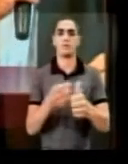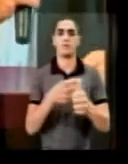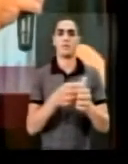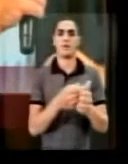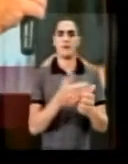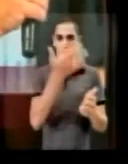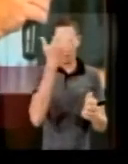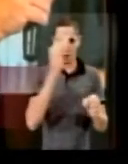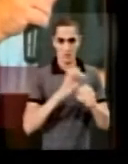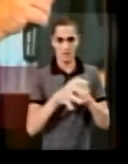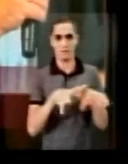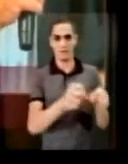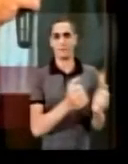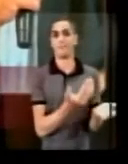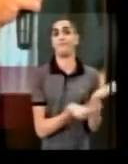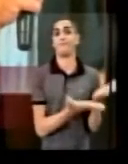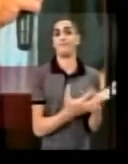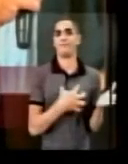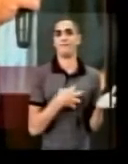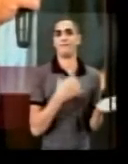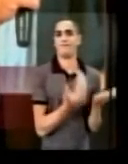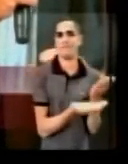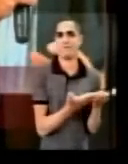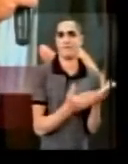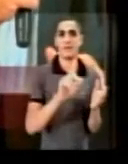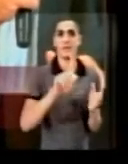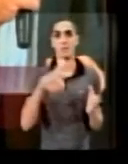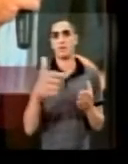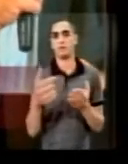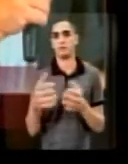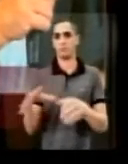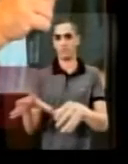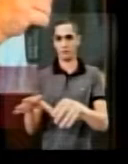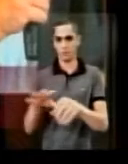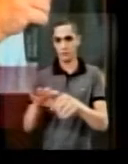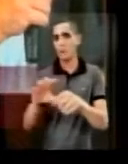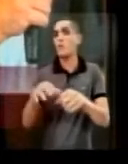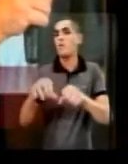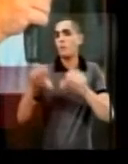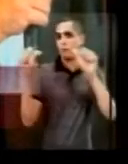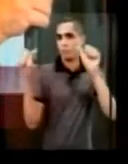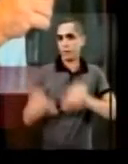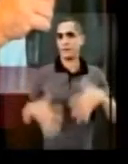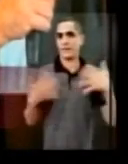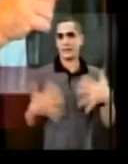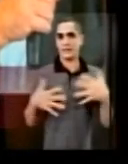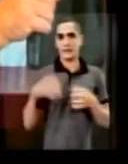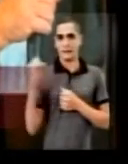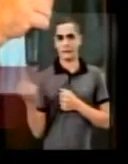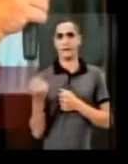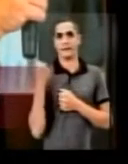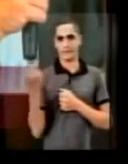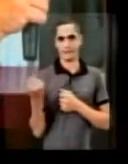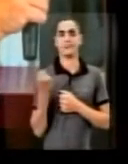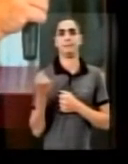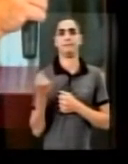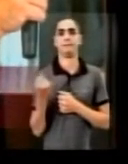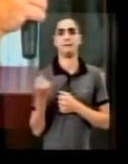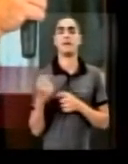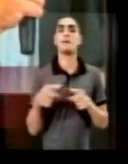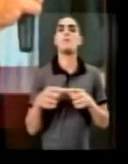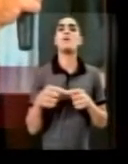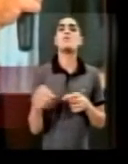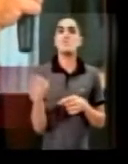grave. Então, mas eu acho que o importante é que todo mundo observe que existe uma tendência